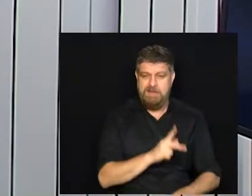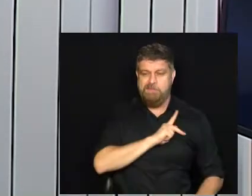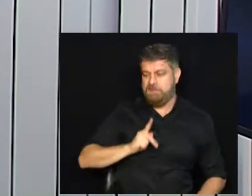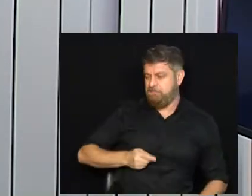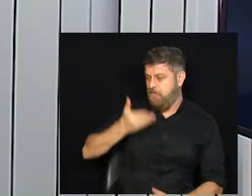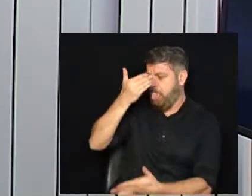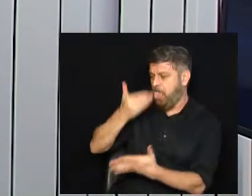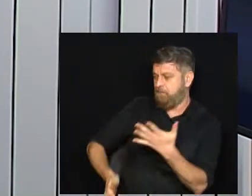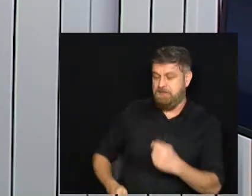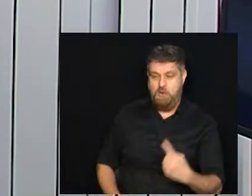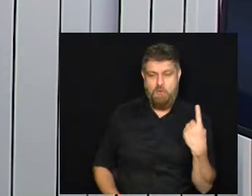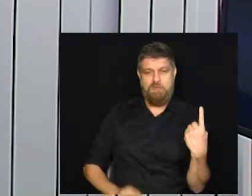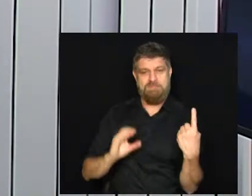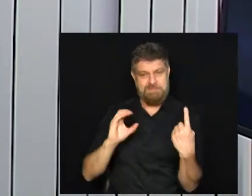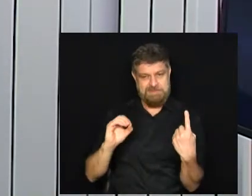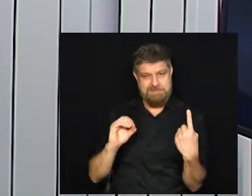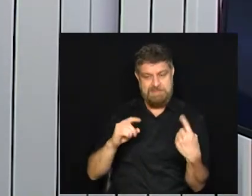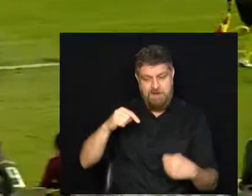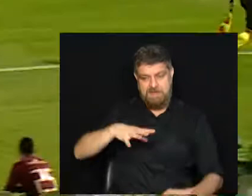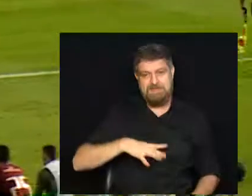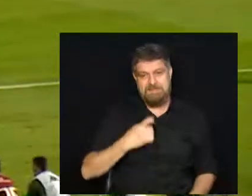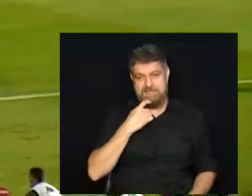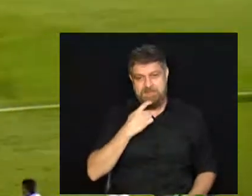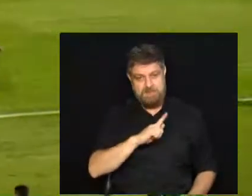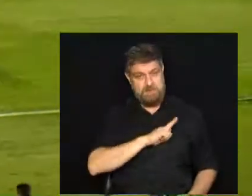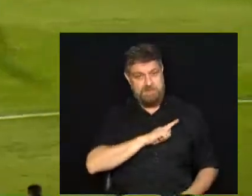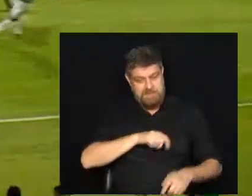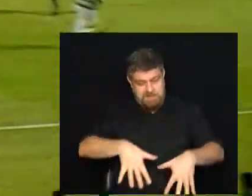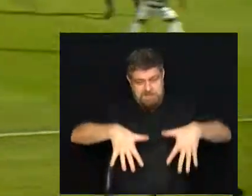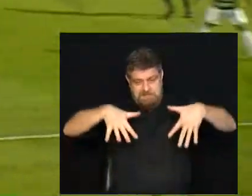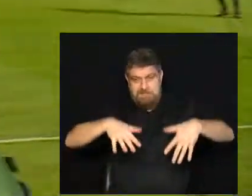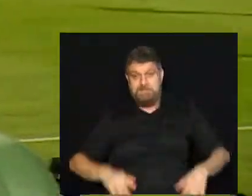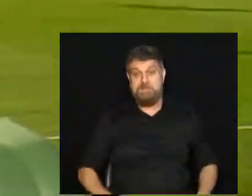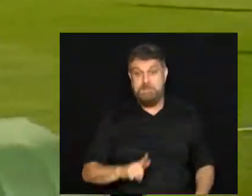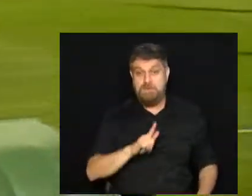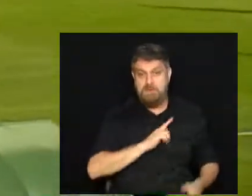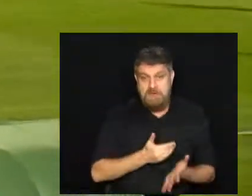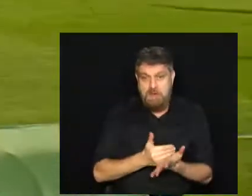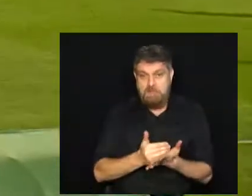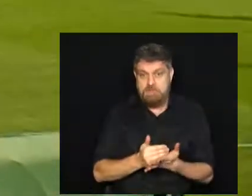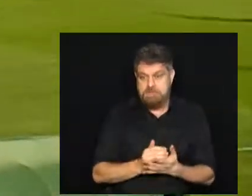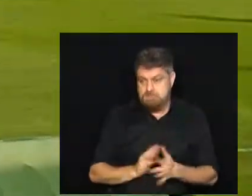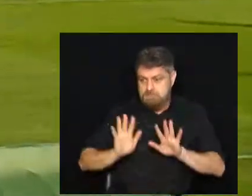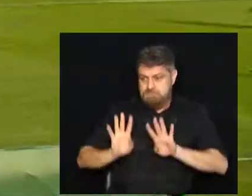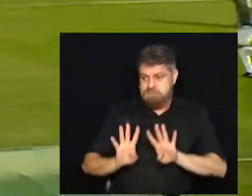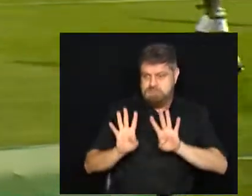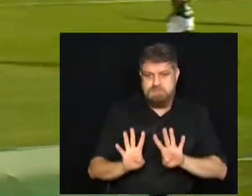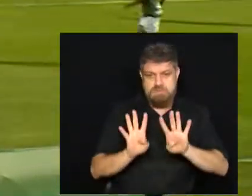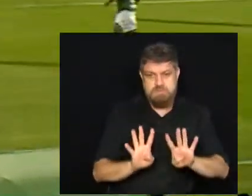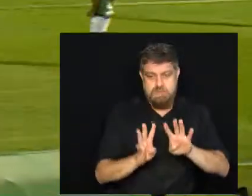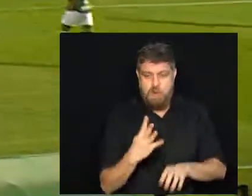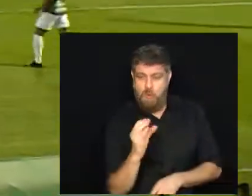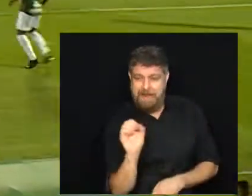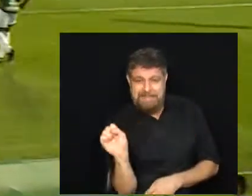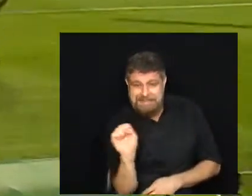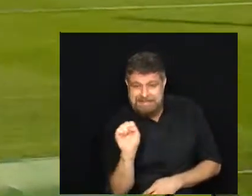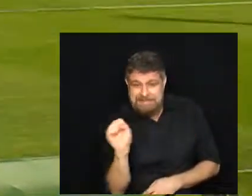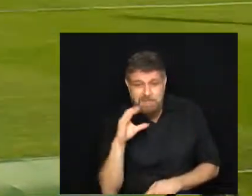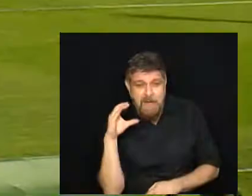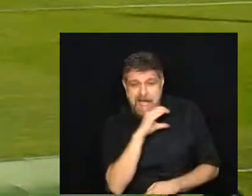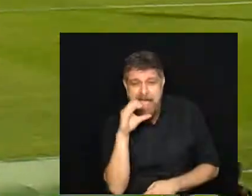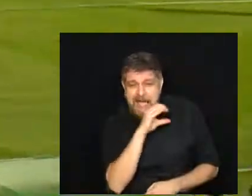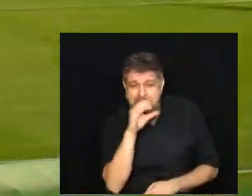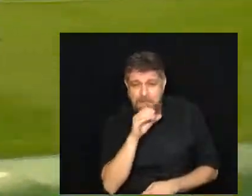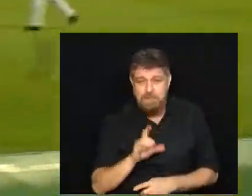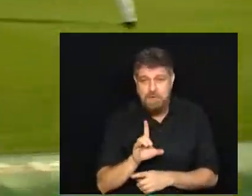por 1-0 no Estádio Brinco de Ouro. O Guarani começou em cima. Logo aos 40 segundos de jogo, Diogo